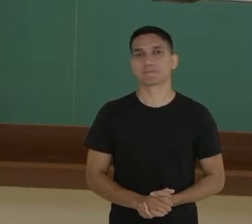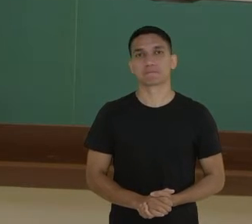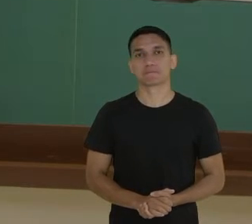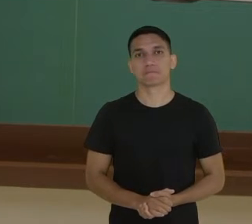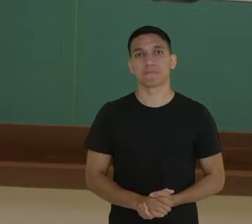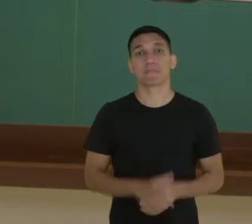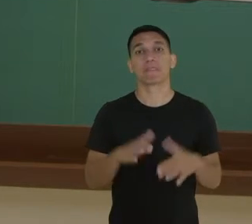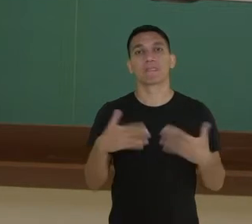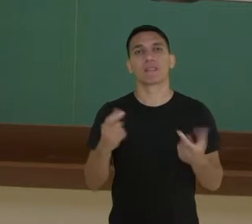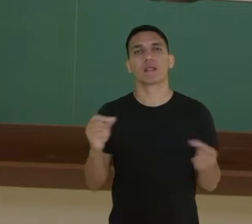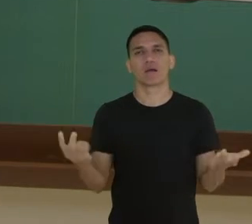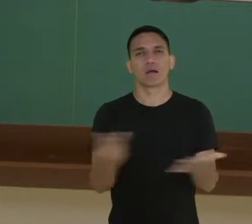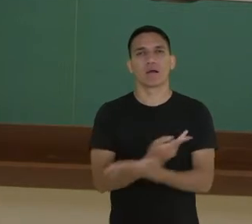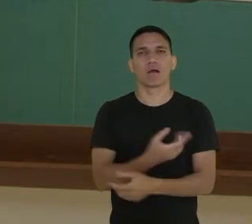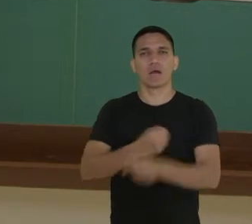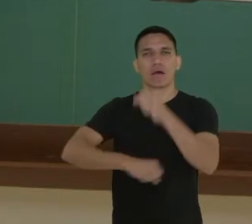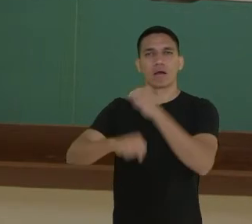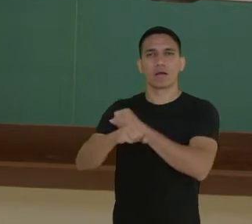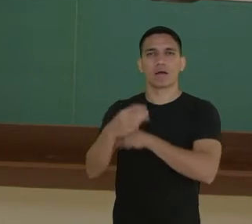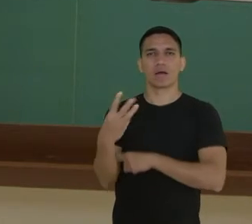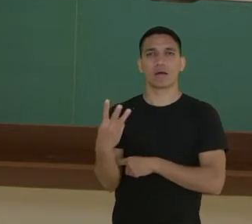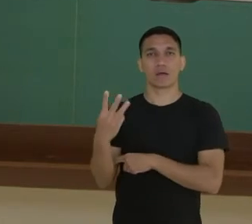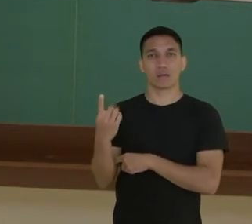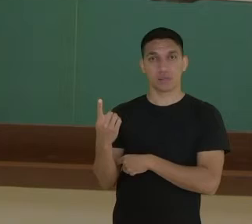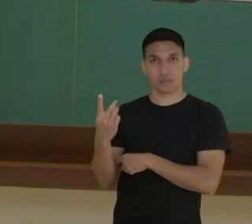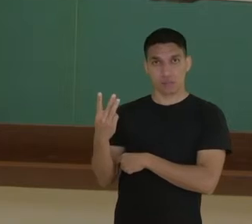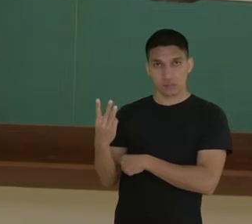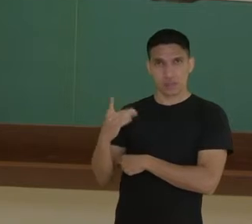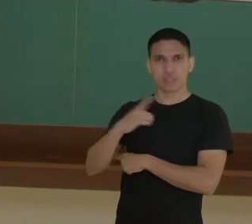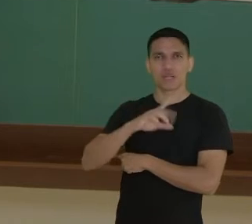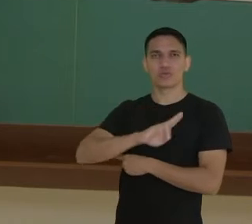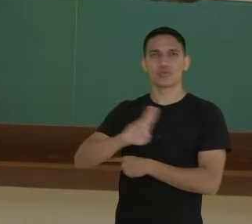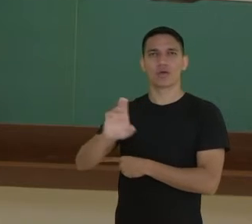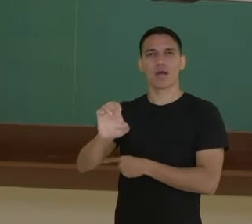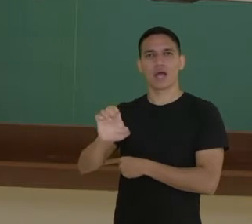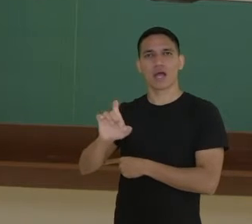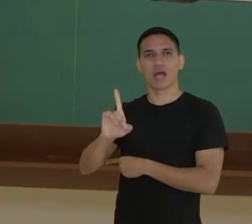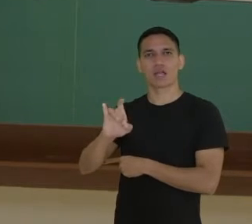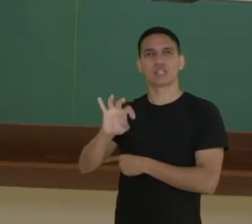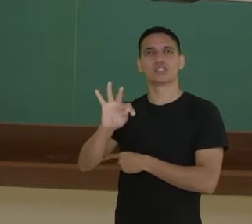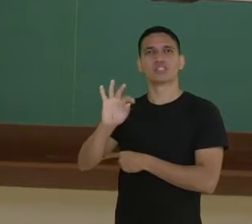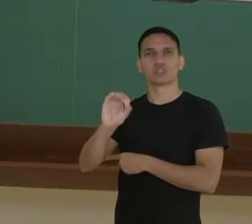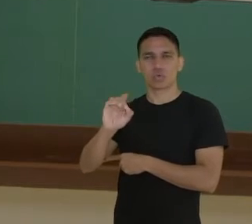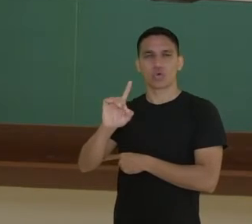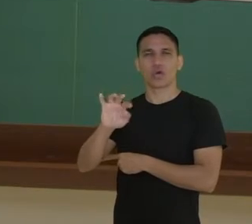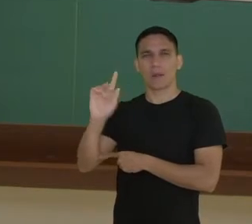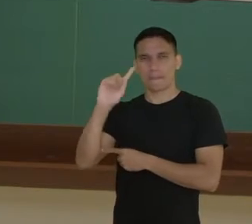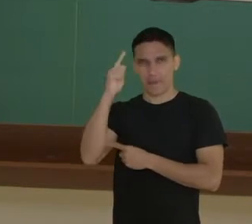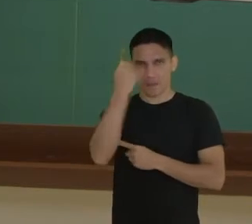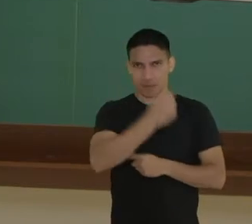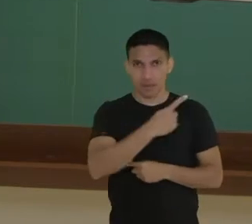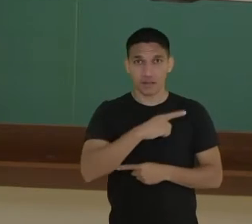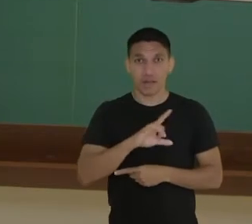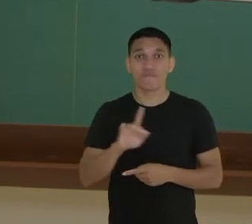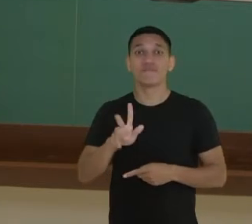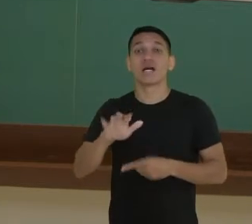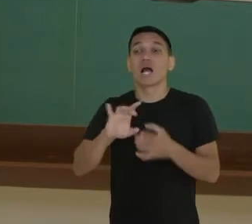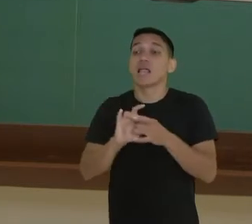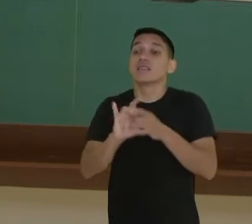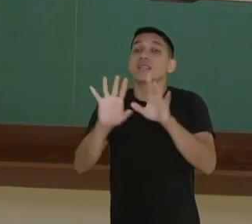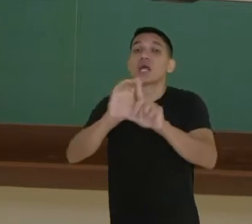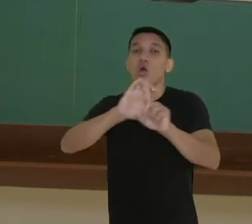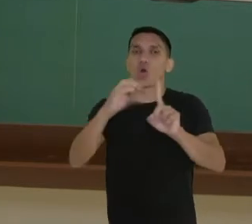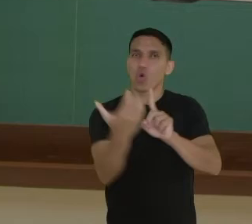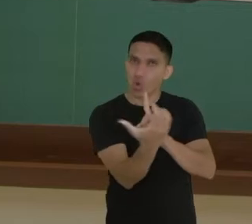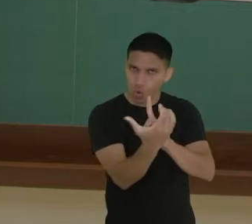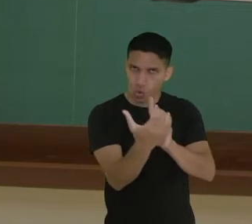Pessoal, lá em 313, por meio do Edito de Milão, o imperador Constantino ele vai liberar o culto aos cristãos. Vamos